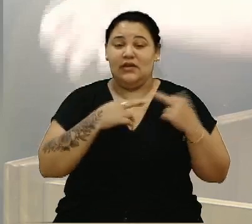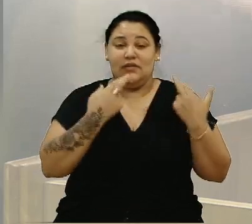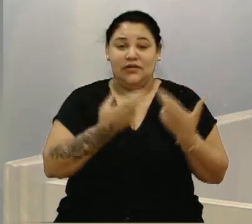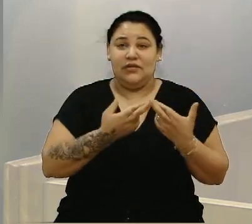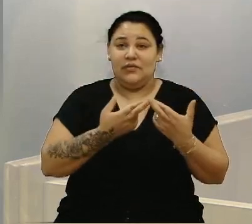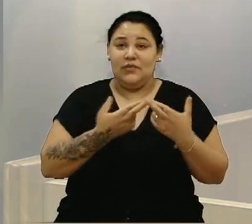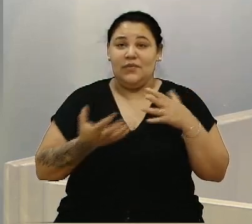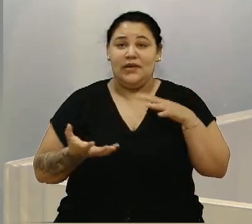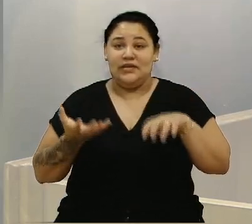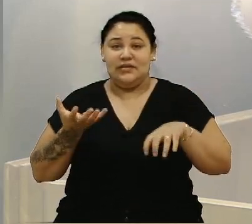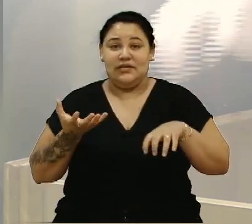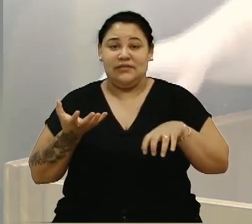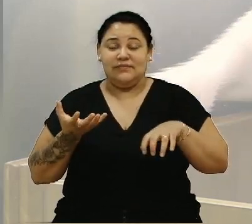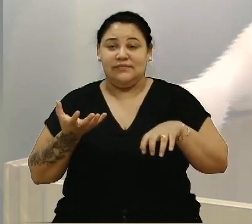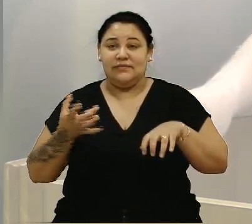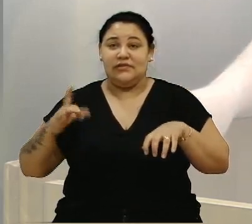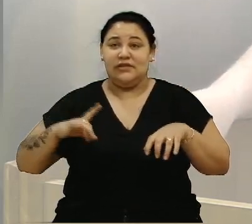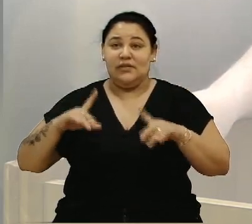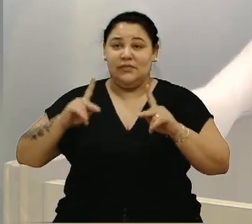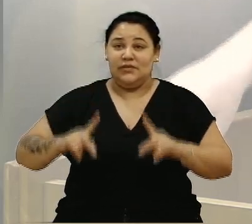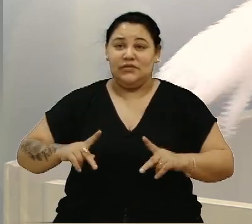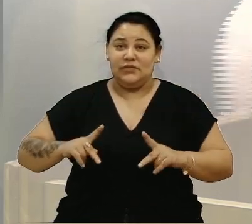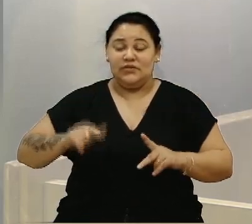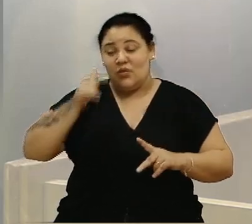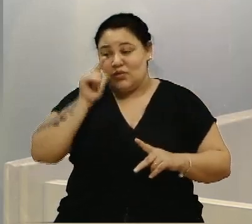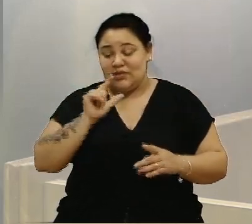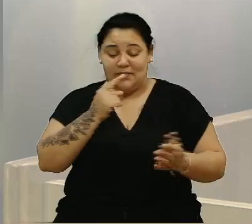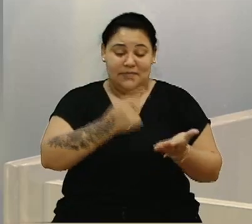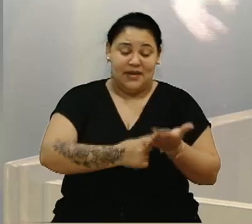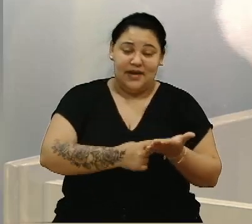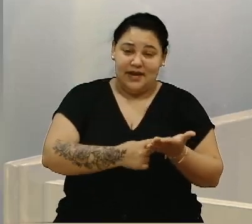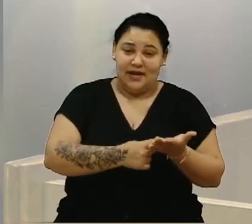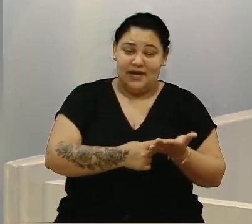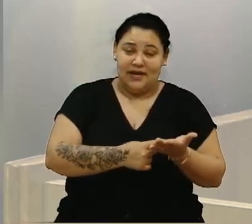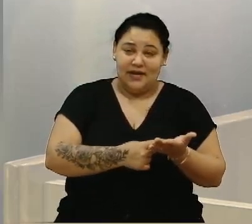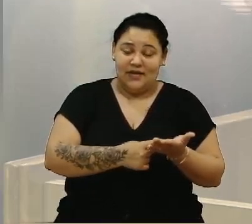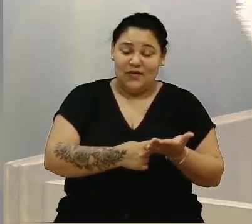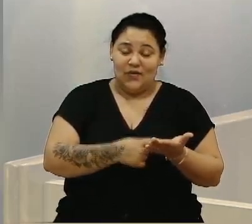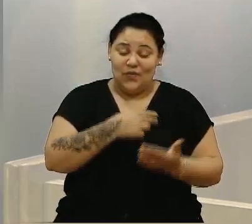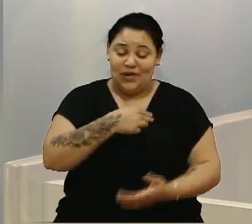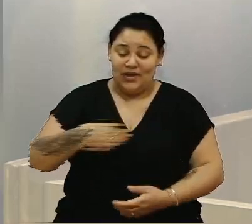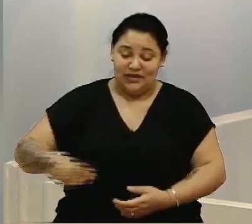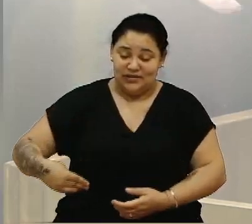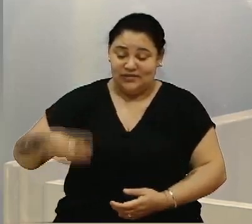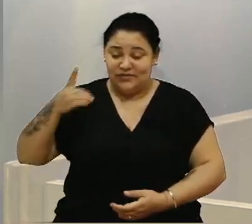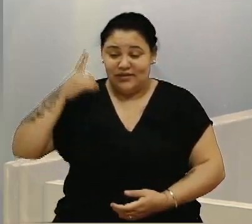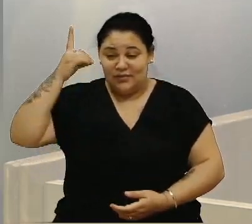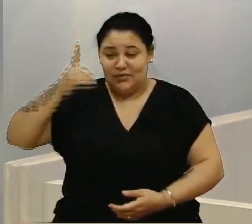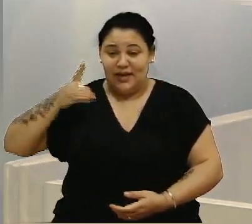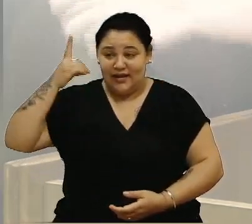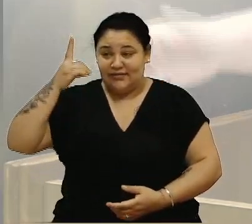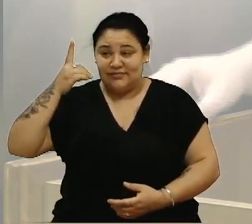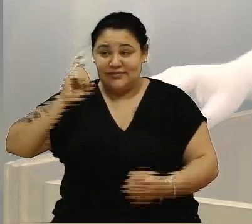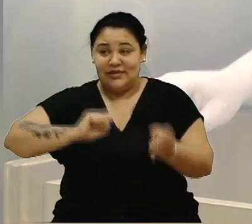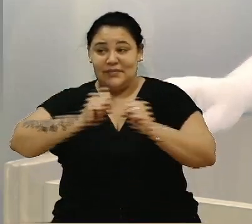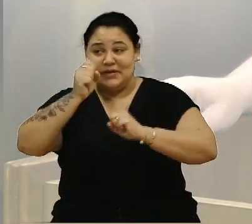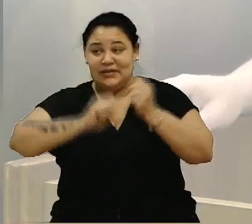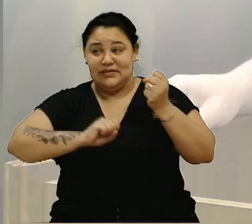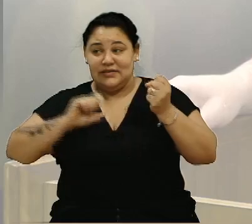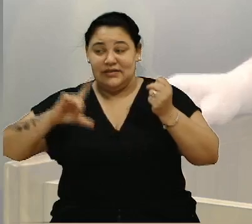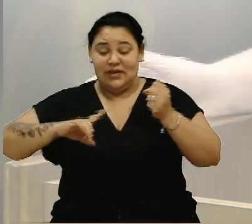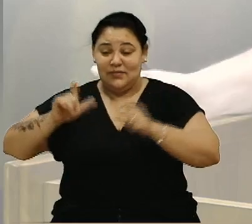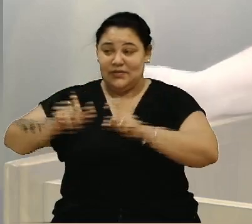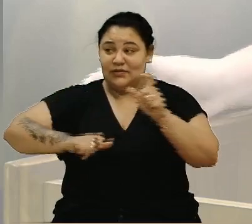estado, tem gente que consegue marcar reunião com ministros, com deputados, com entidades, com bancos, tem gente que consegue fazer